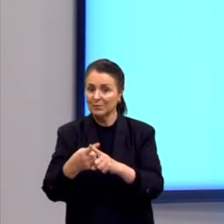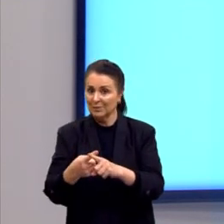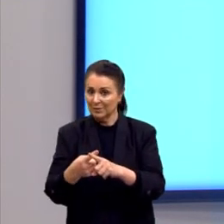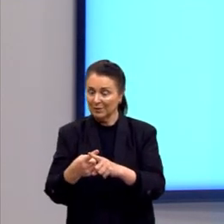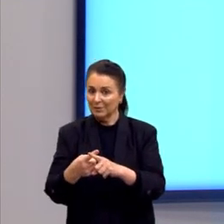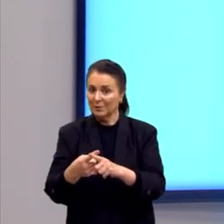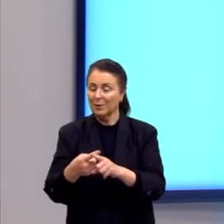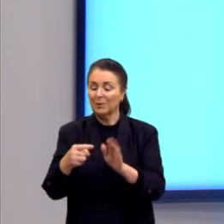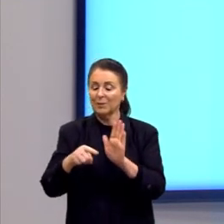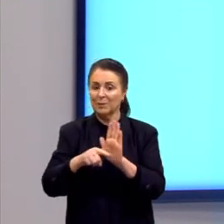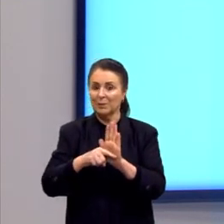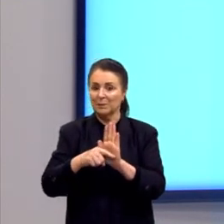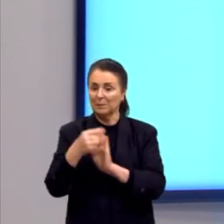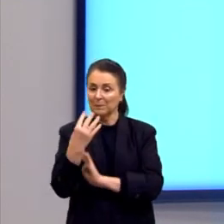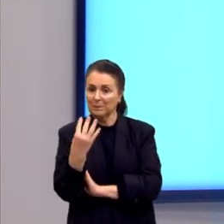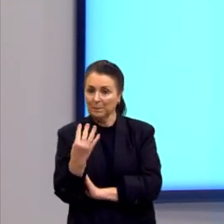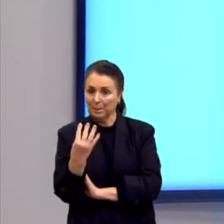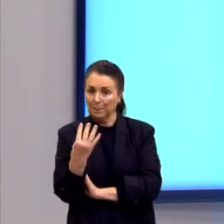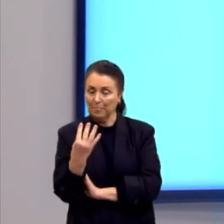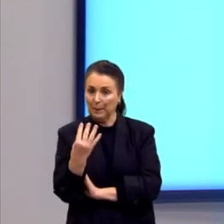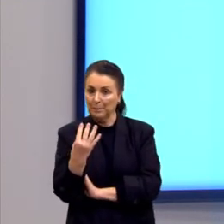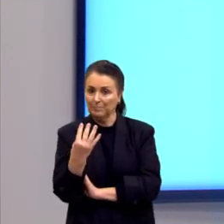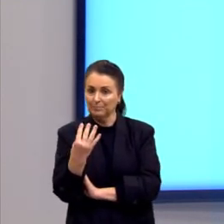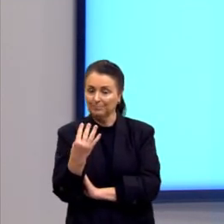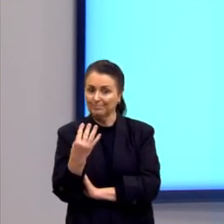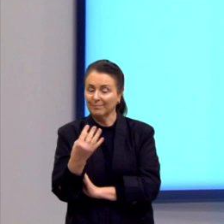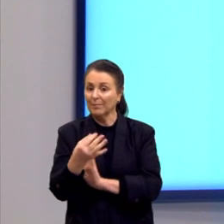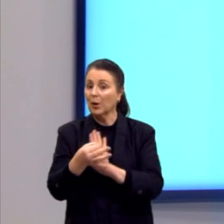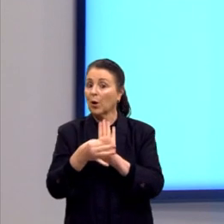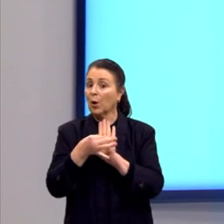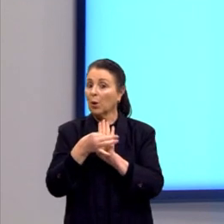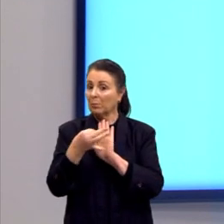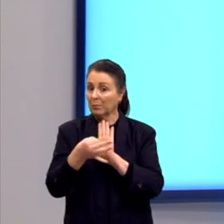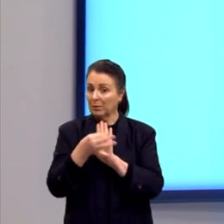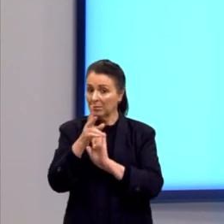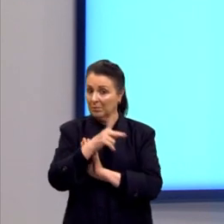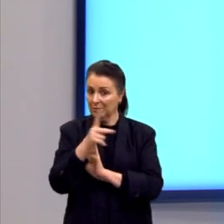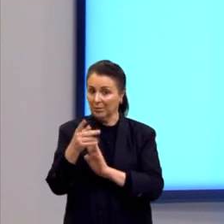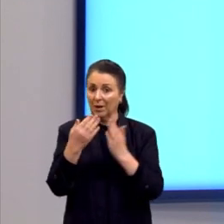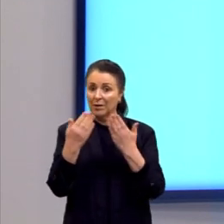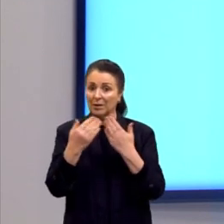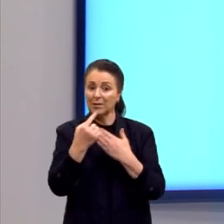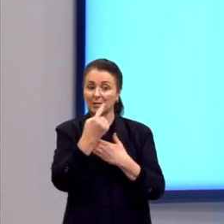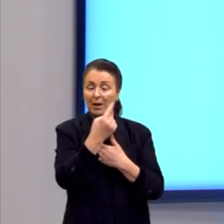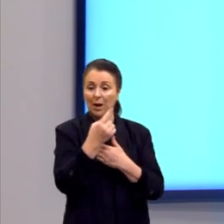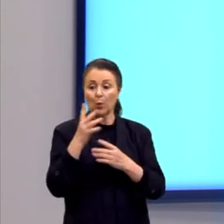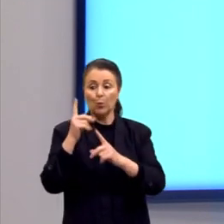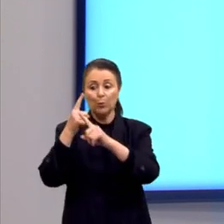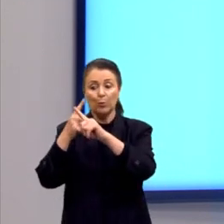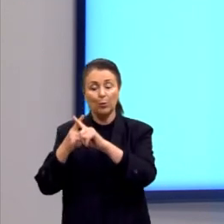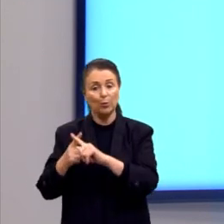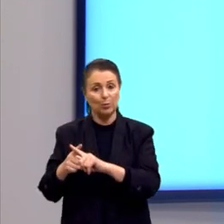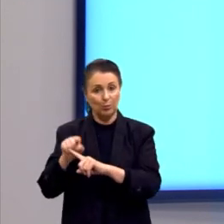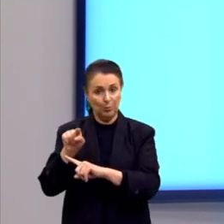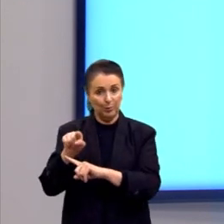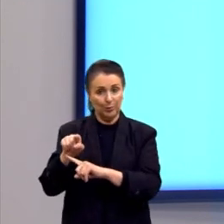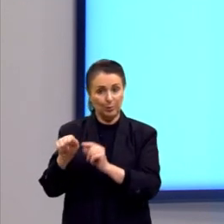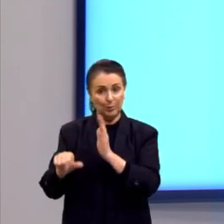eles resulta em menos quatro eu sugiro que a gente análise primeiro o produto porque